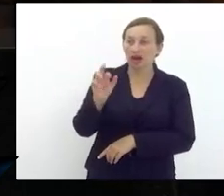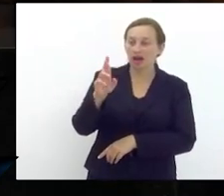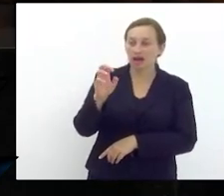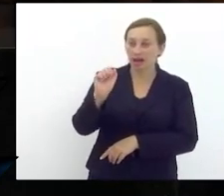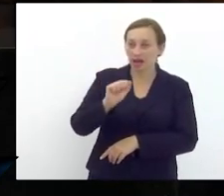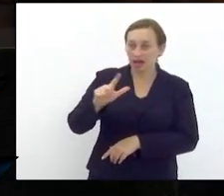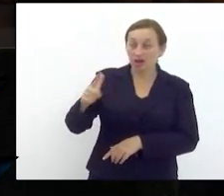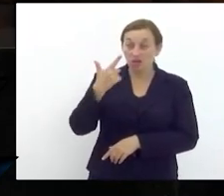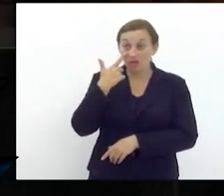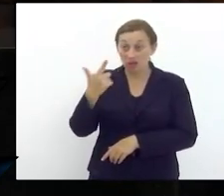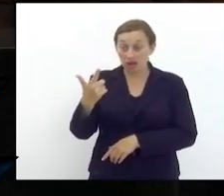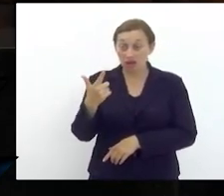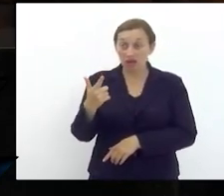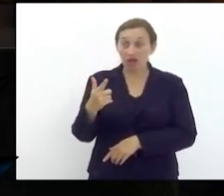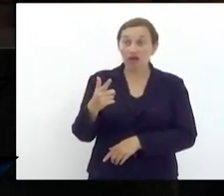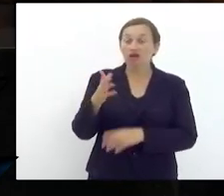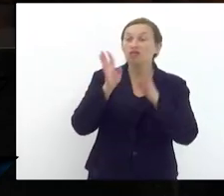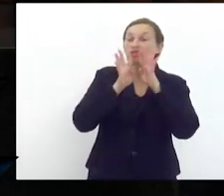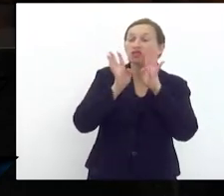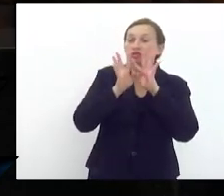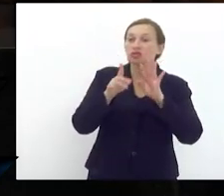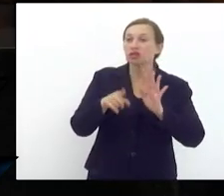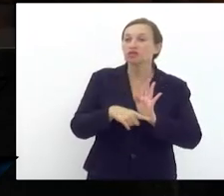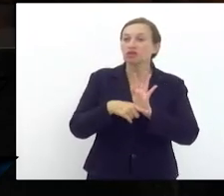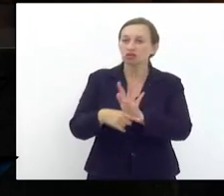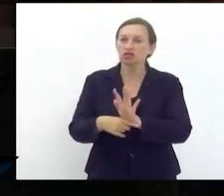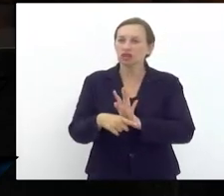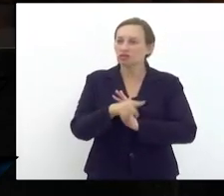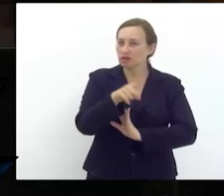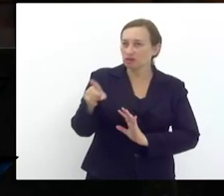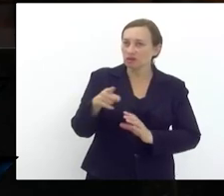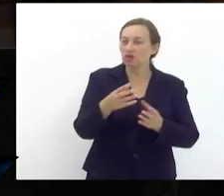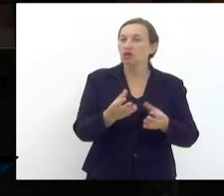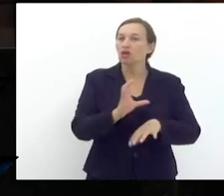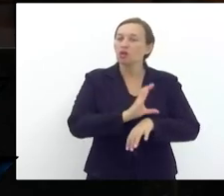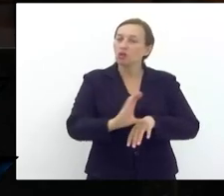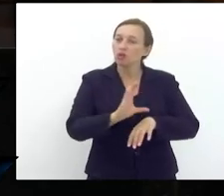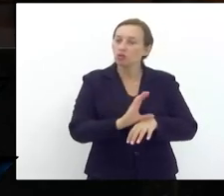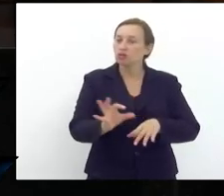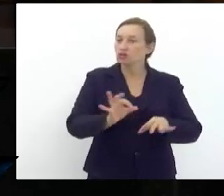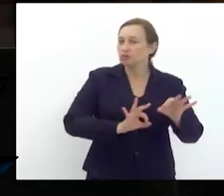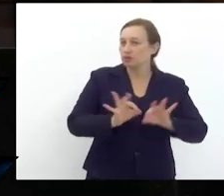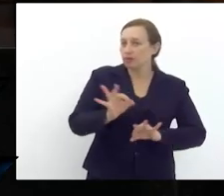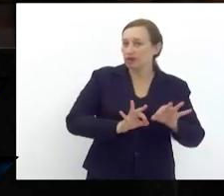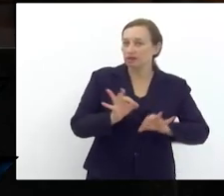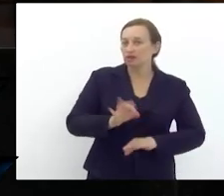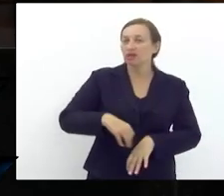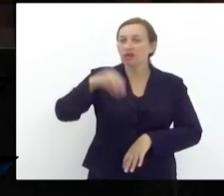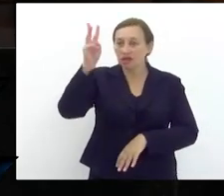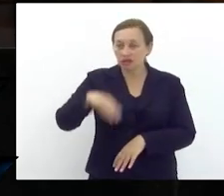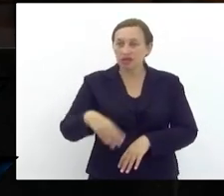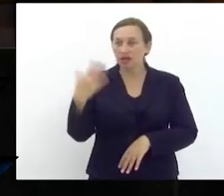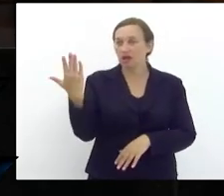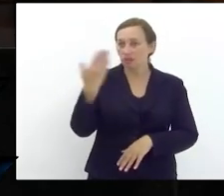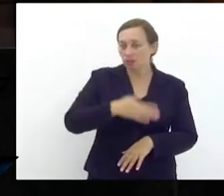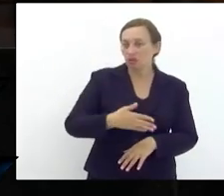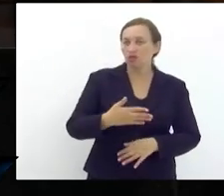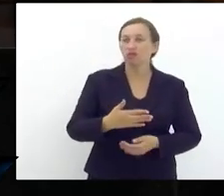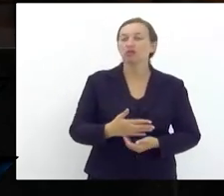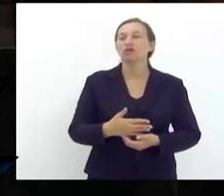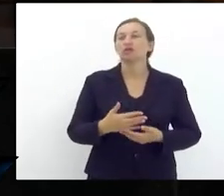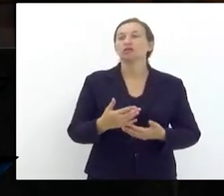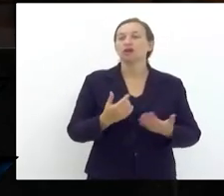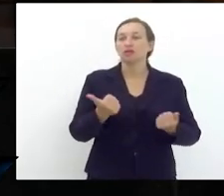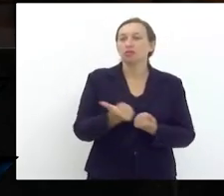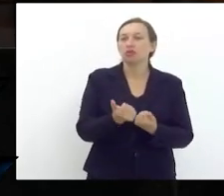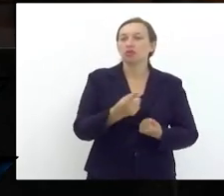Facebook olha lá no meu Instagram que a gente vai ajudar você ou seja um curso preparatório para enceja para quem quer fazer essa prova contar com a gente